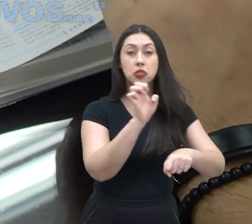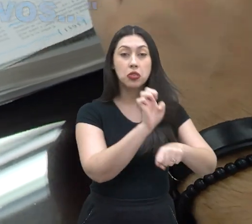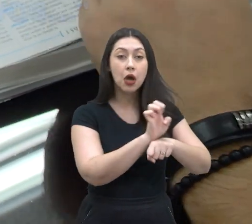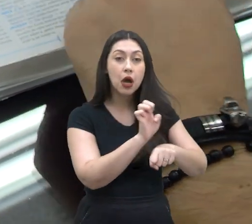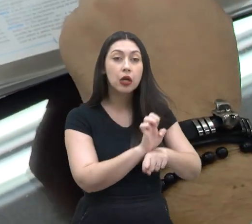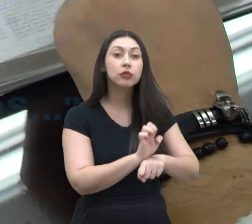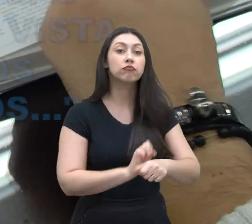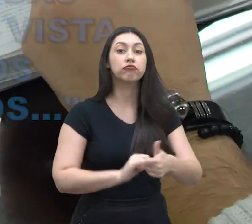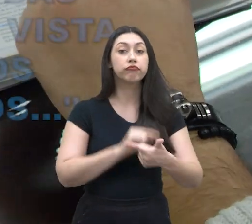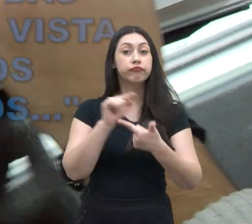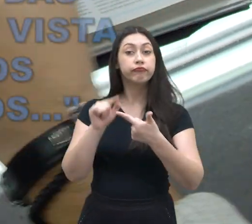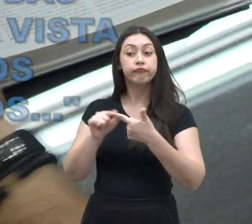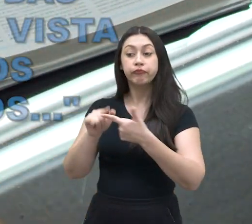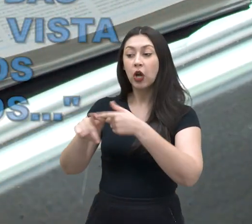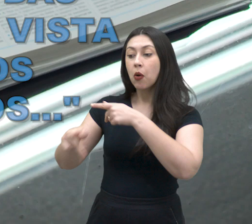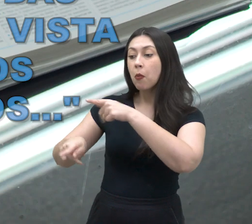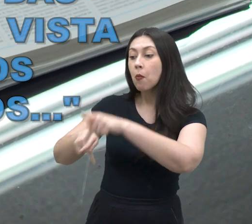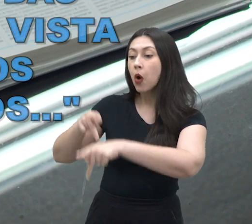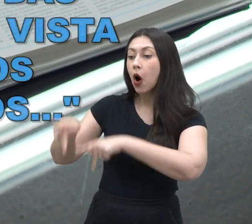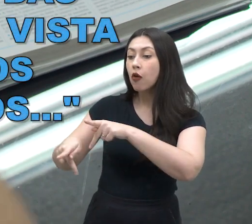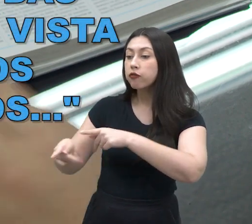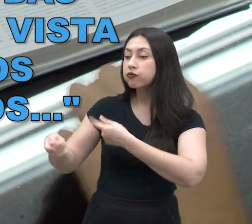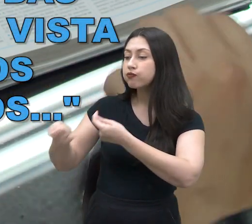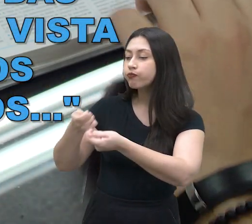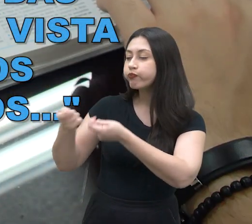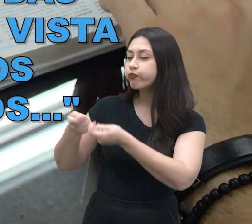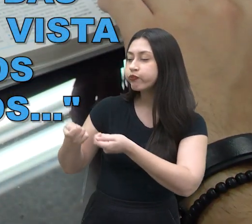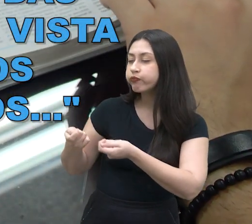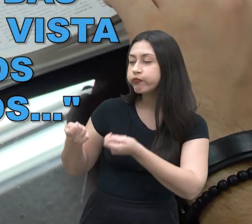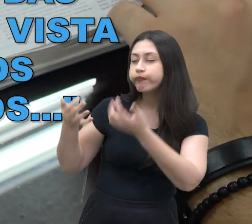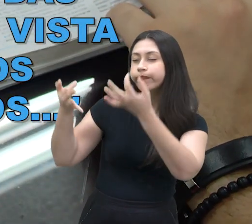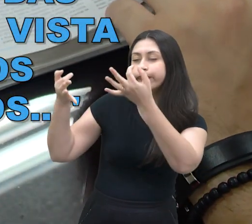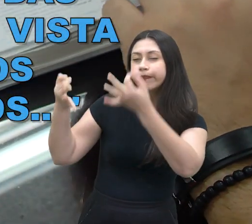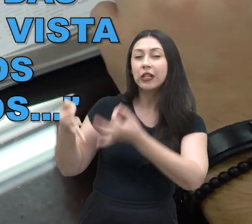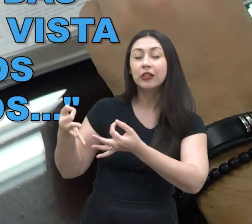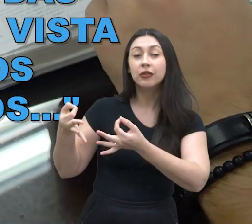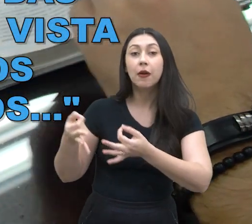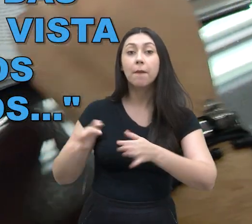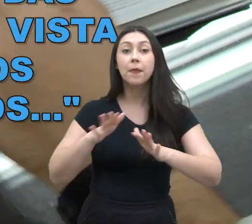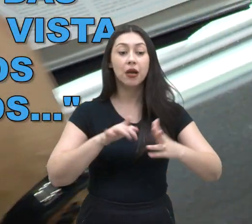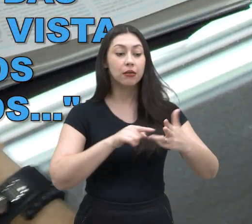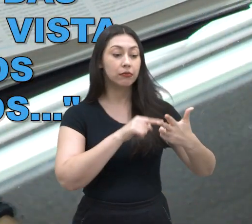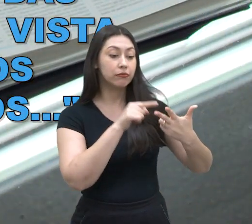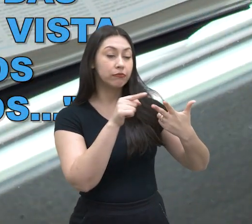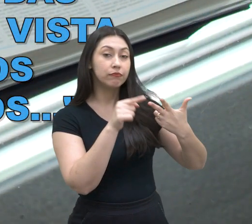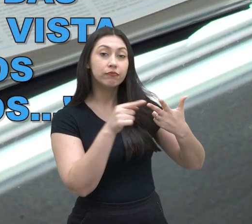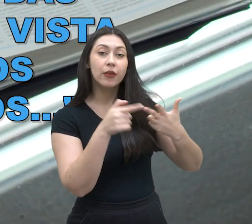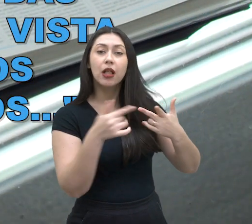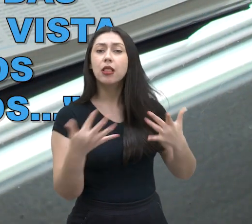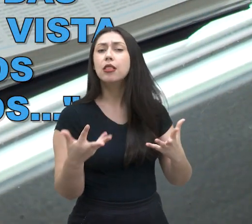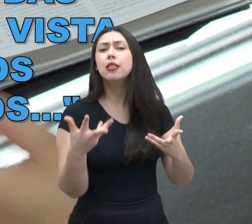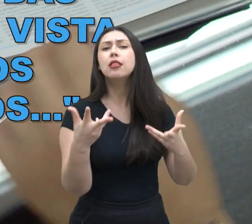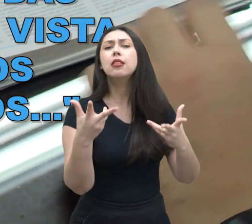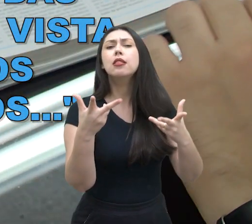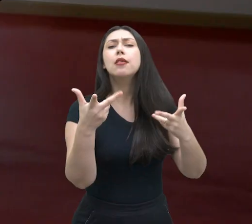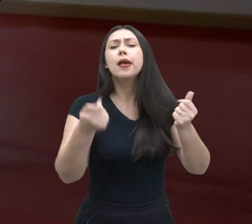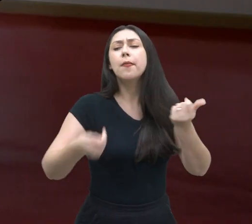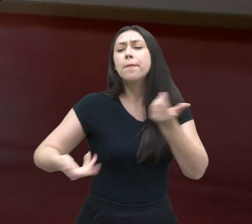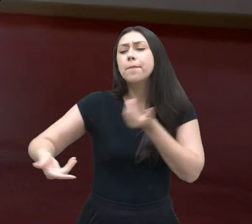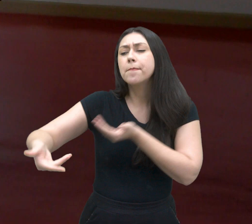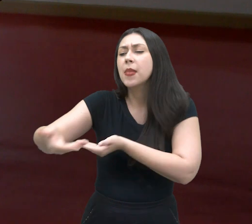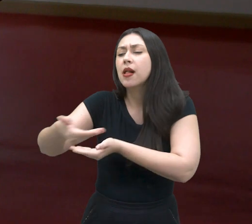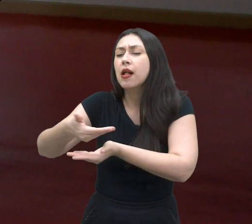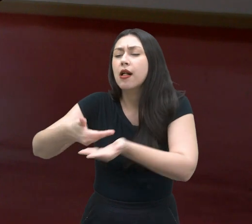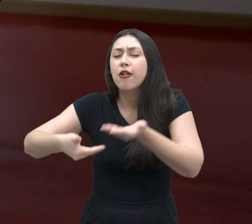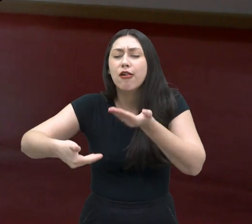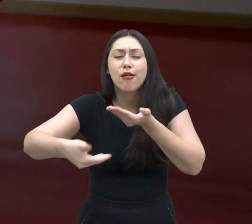ainda mais amplo: a habilidade no trato das relações humanas, com vista para a obtenção dos resultados desejados. O